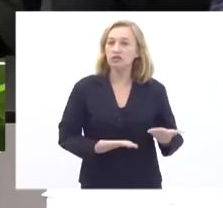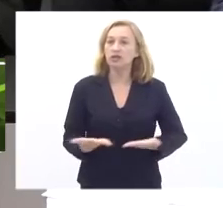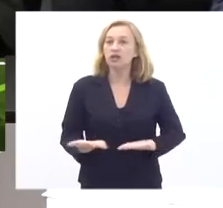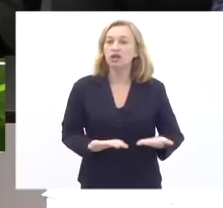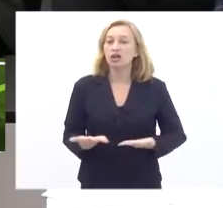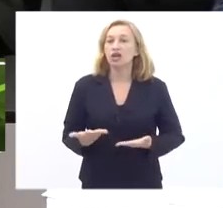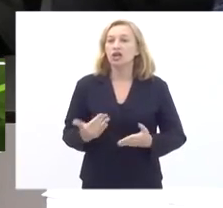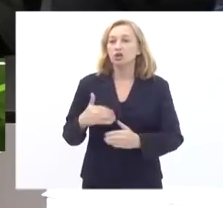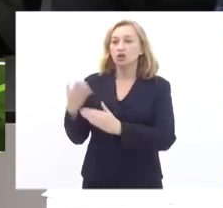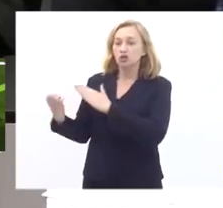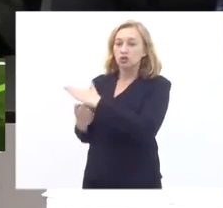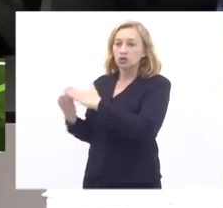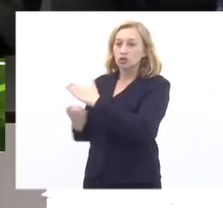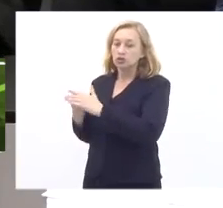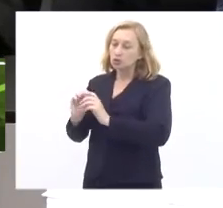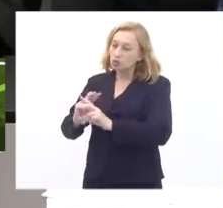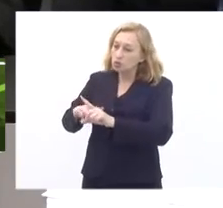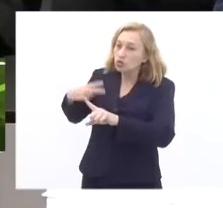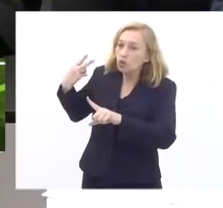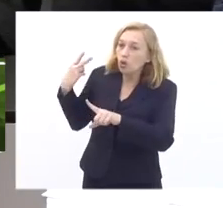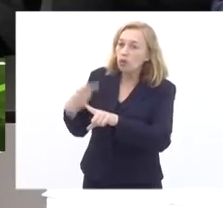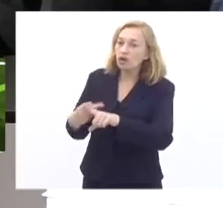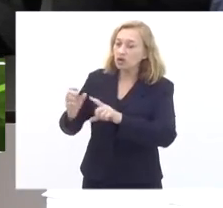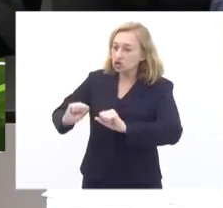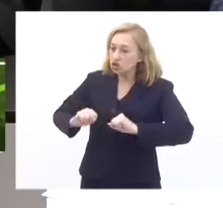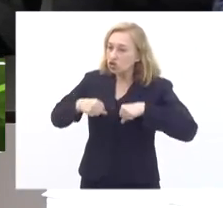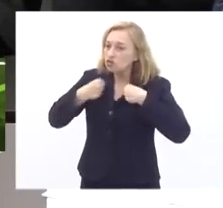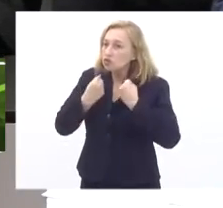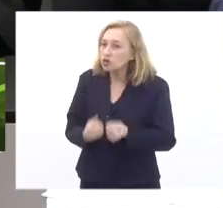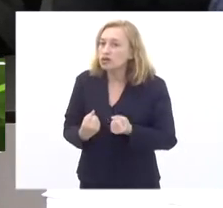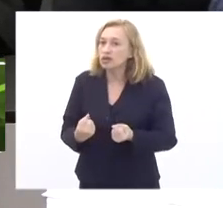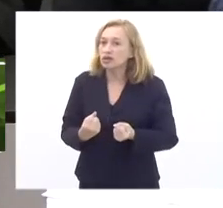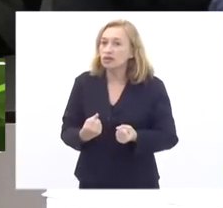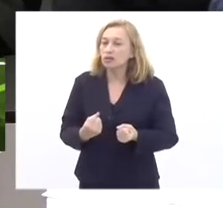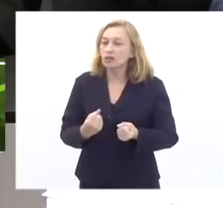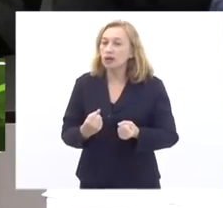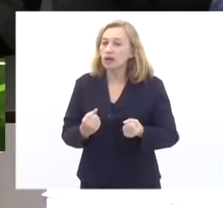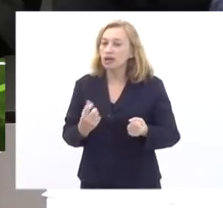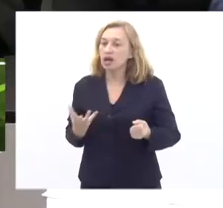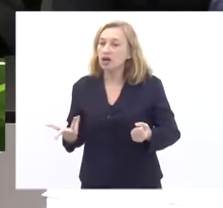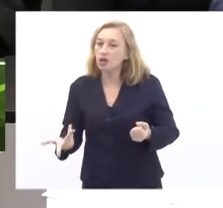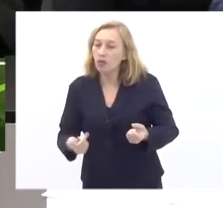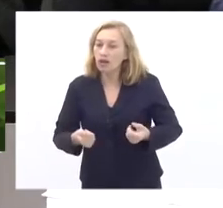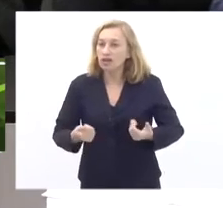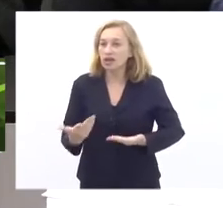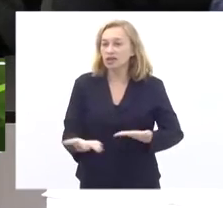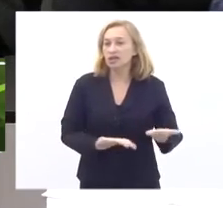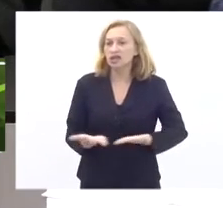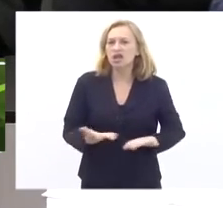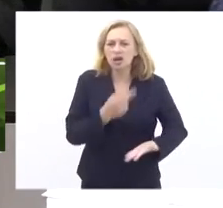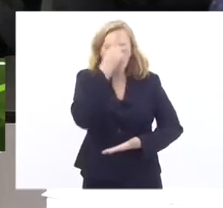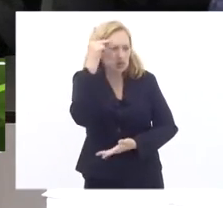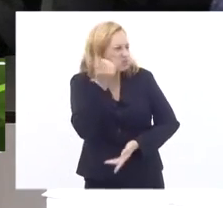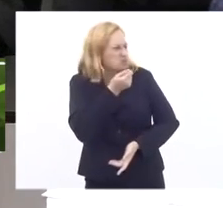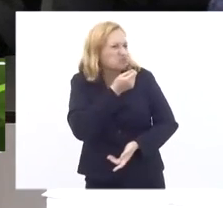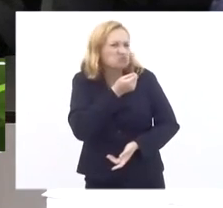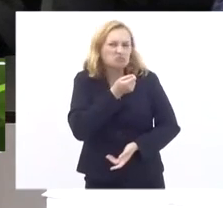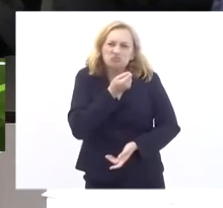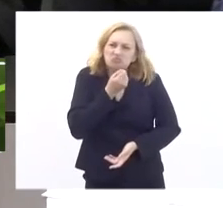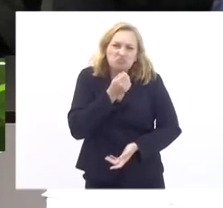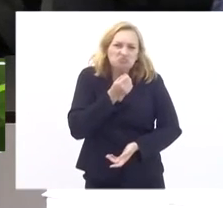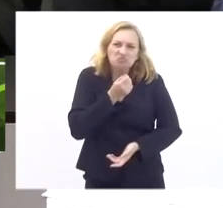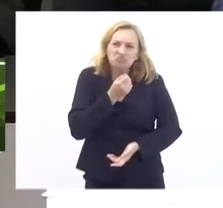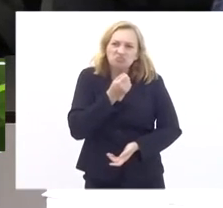Supervia estão se desdobrando, fazendo um esforço tremendo. Ninguém gosta de ver na